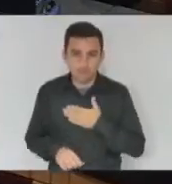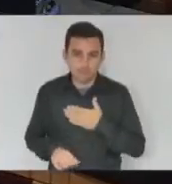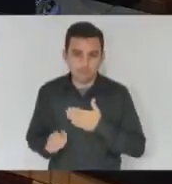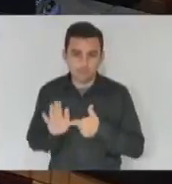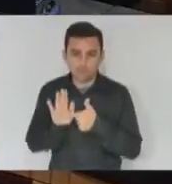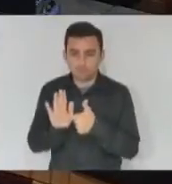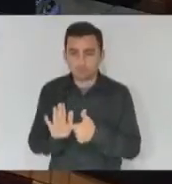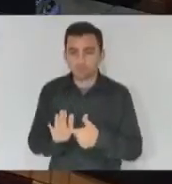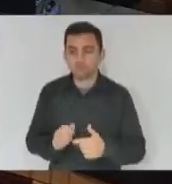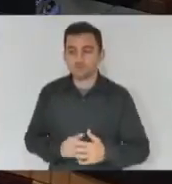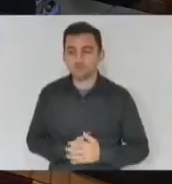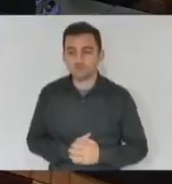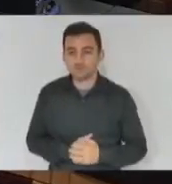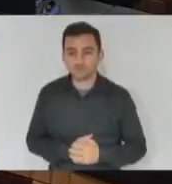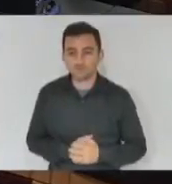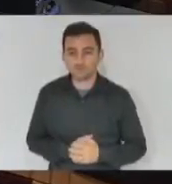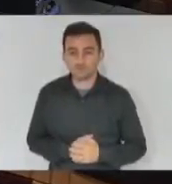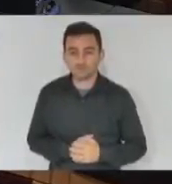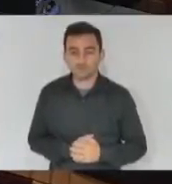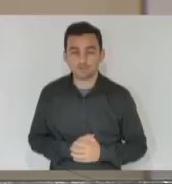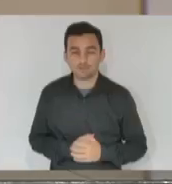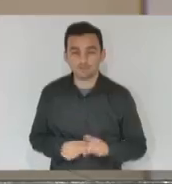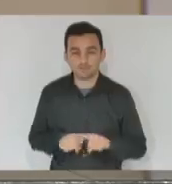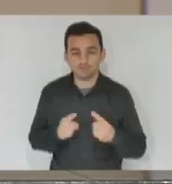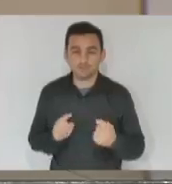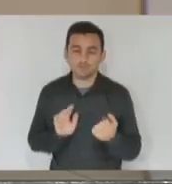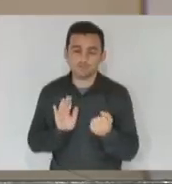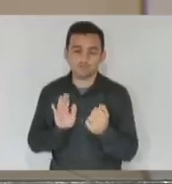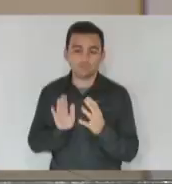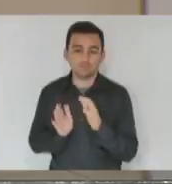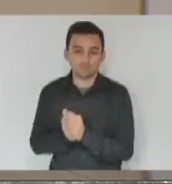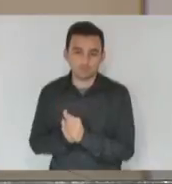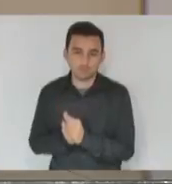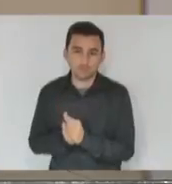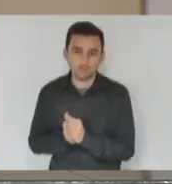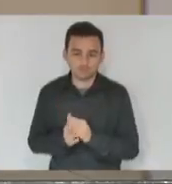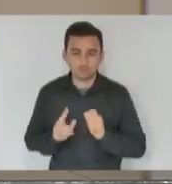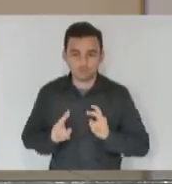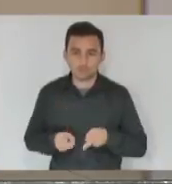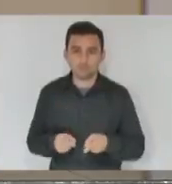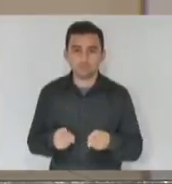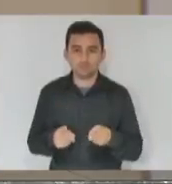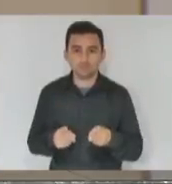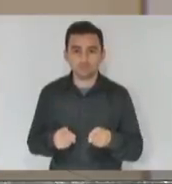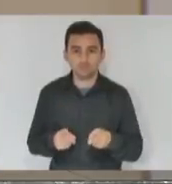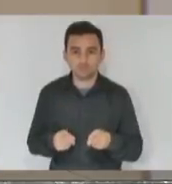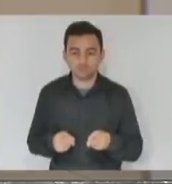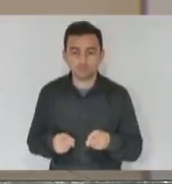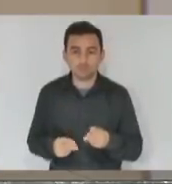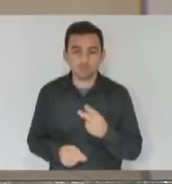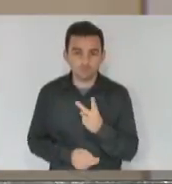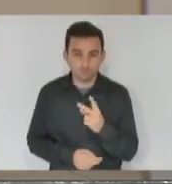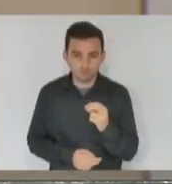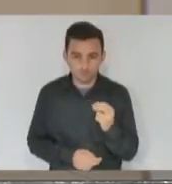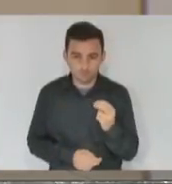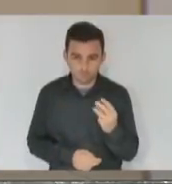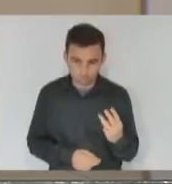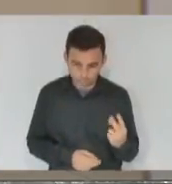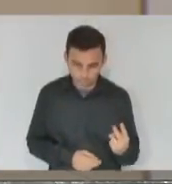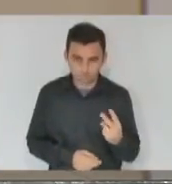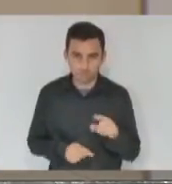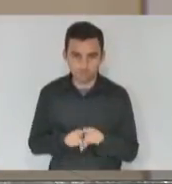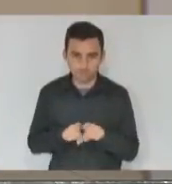obrigada pelo espaço. Feito o registro, continuamos. A pauta, indicações de número 202 e 203, deputado Laércio Schuster é o